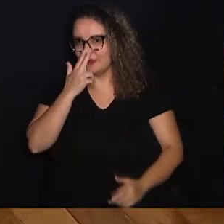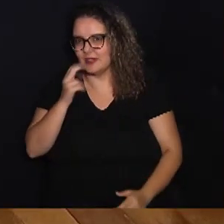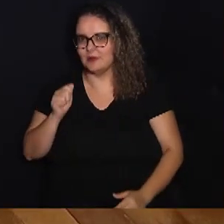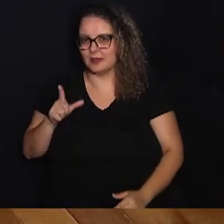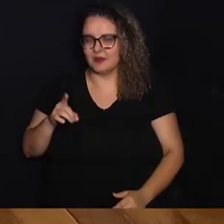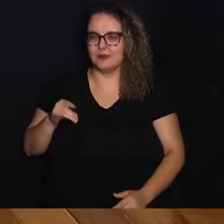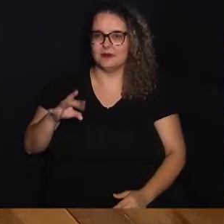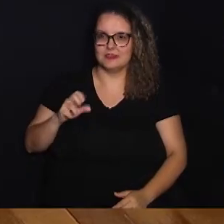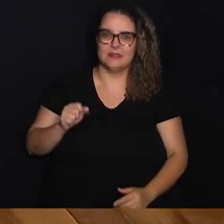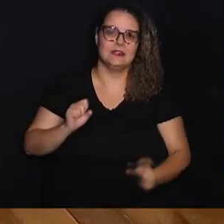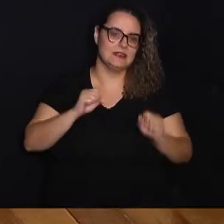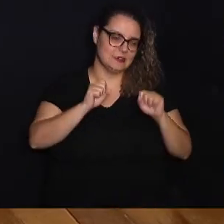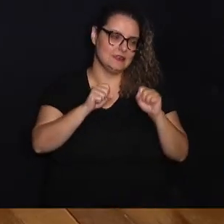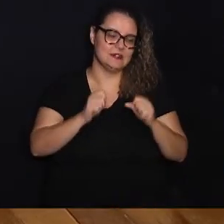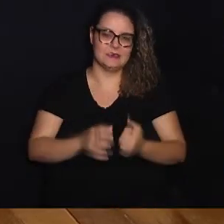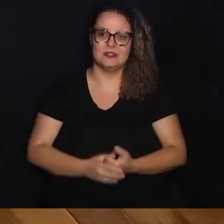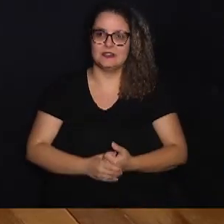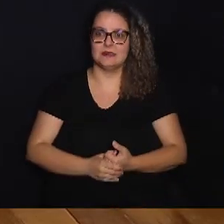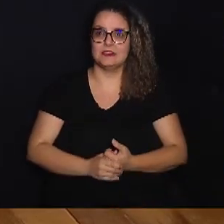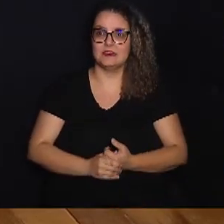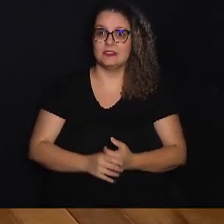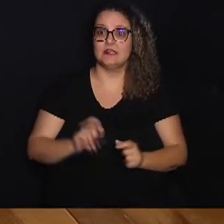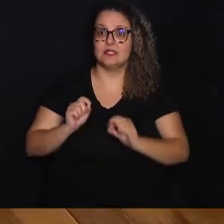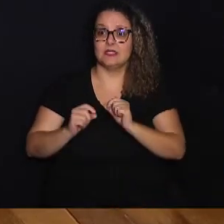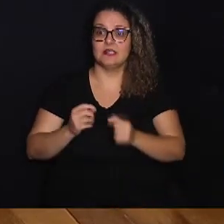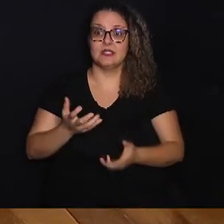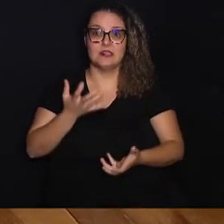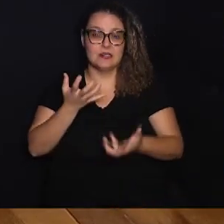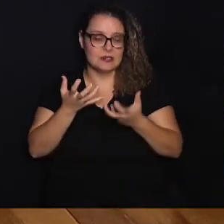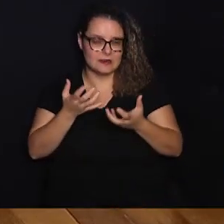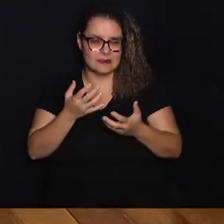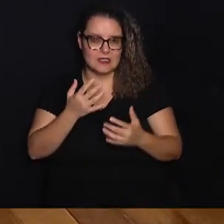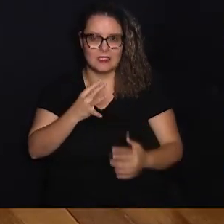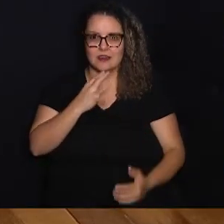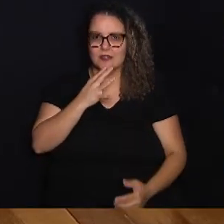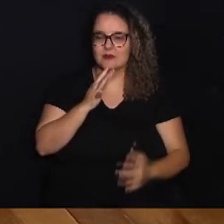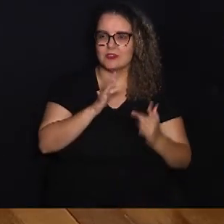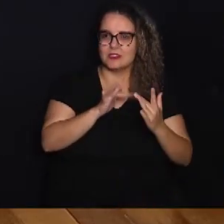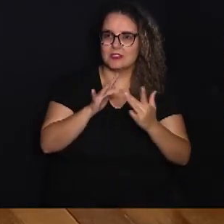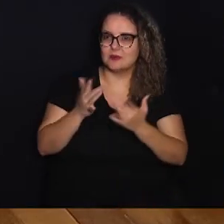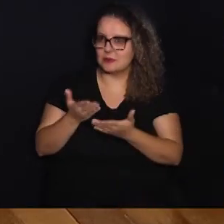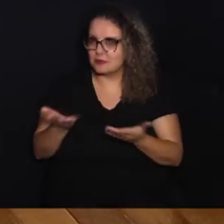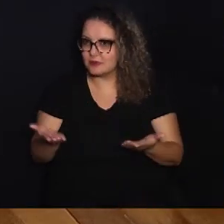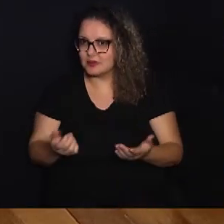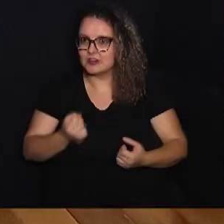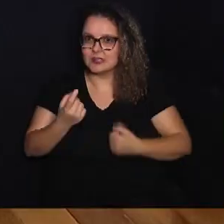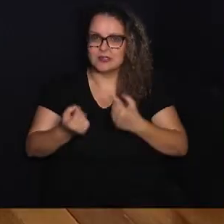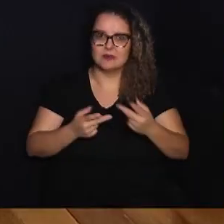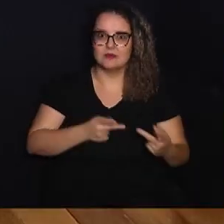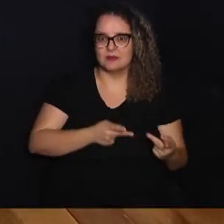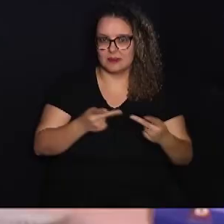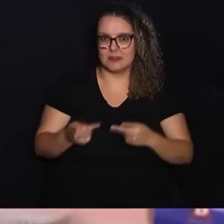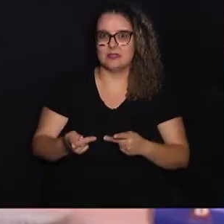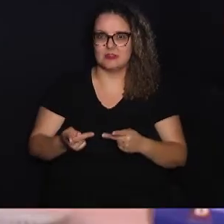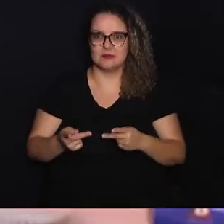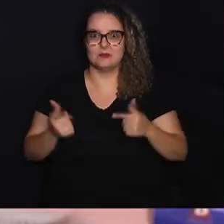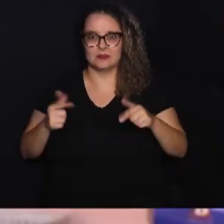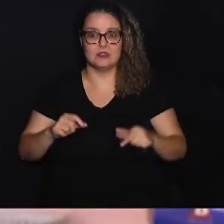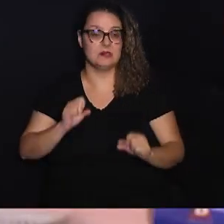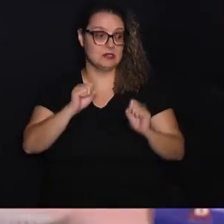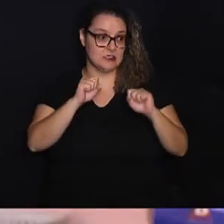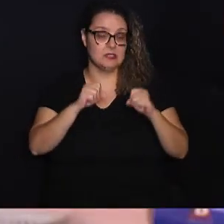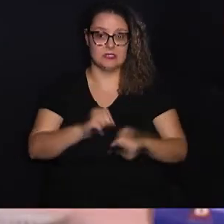certa forma, né? Sim. Quem tiver interesse de conhecer, pode entrar em contato com vocês, eventualmente visitar o espaço?